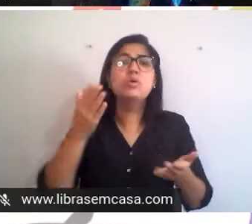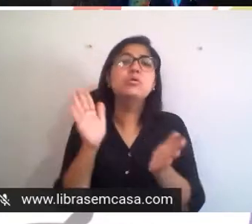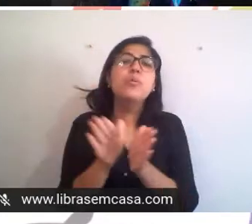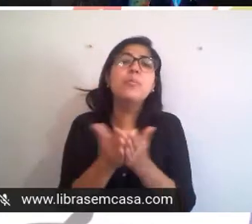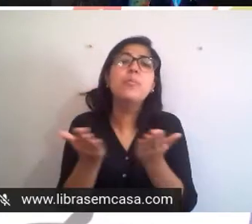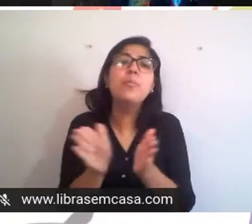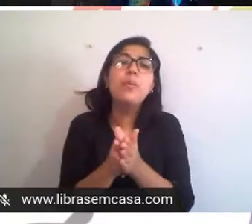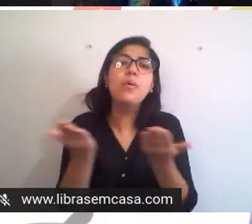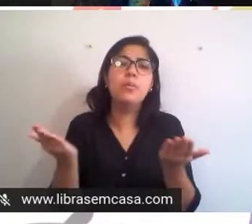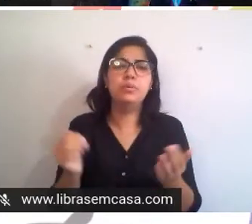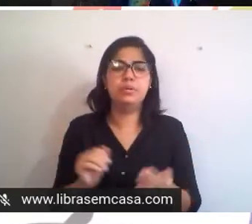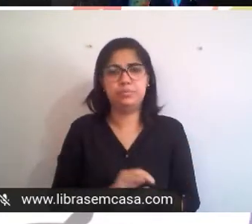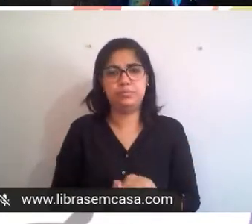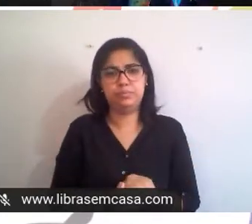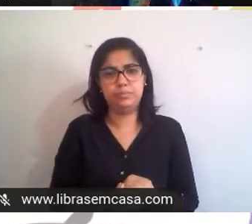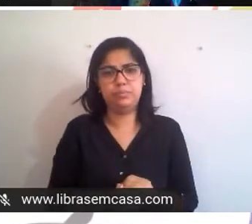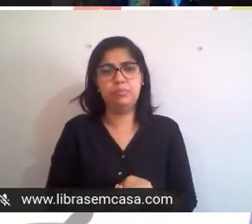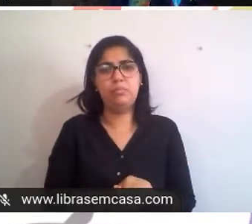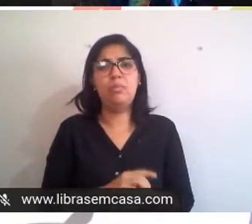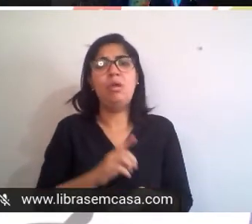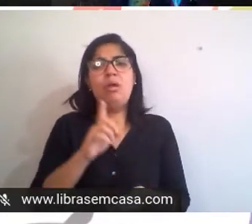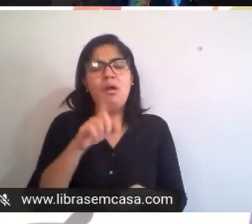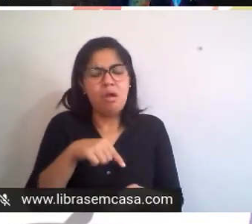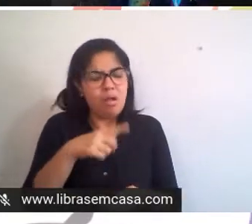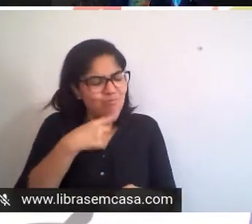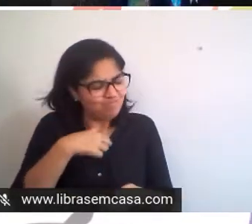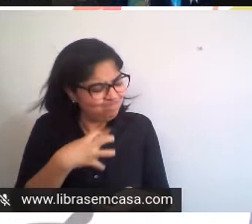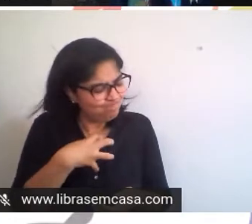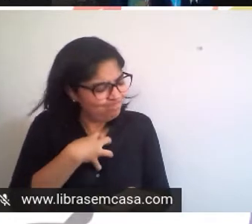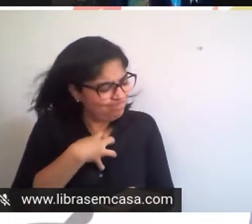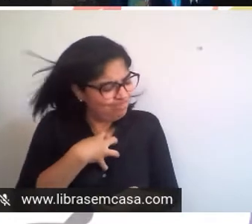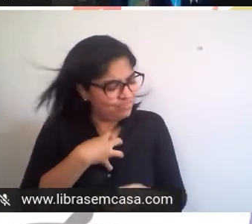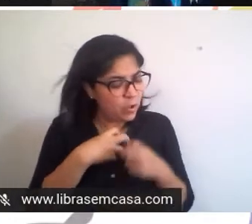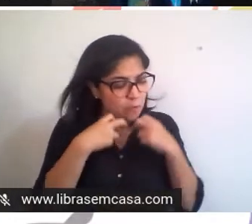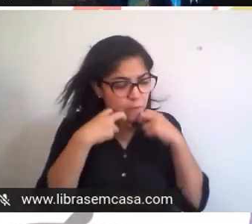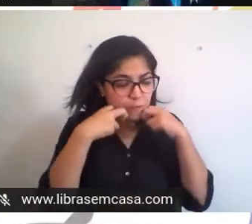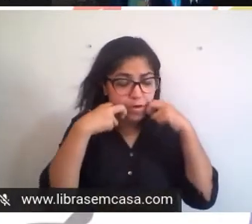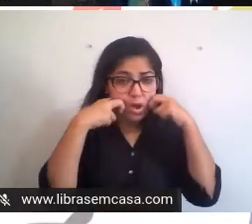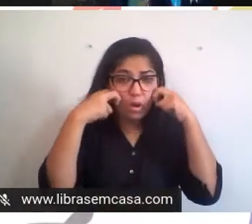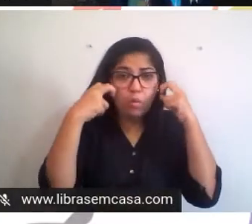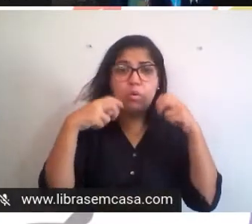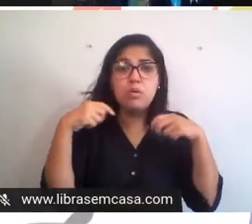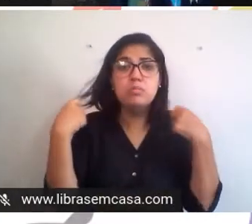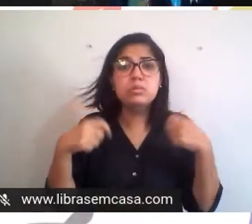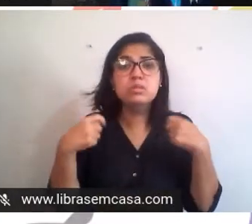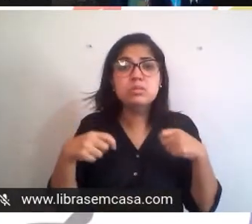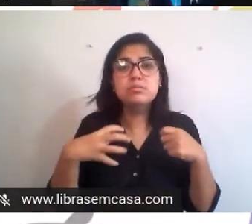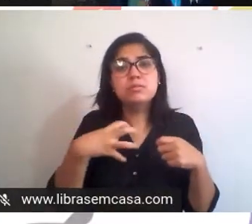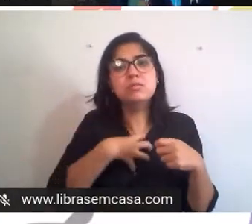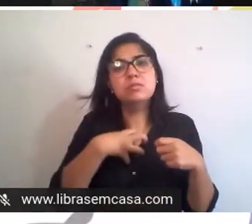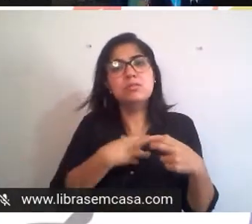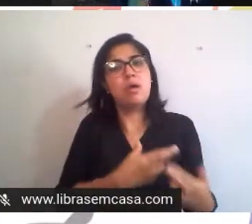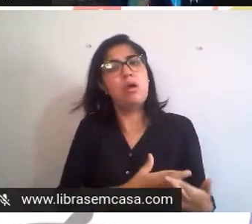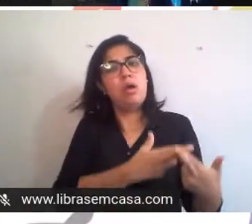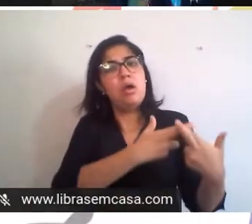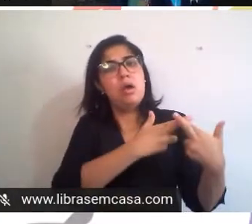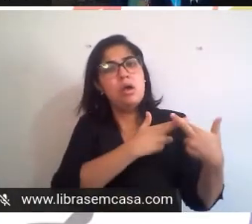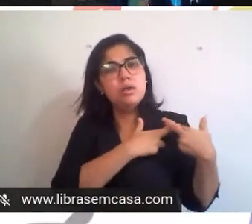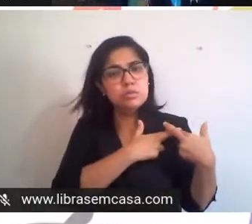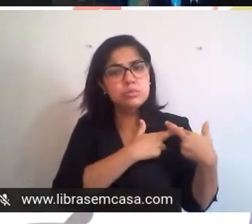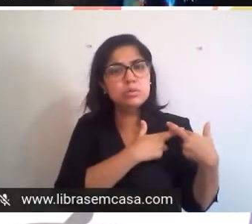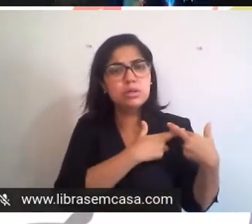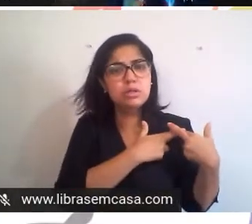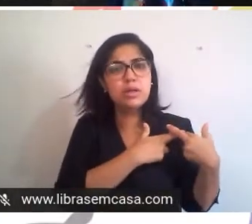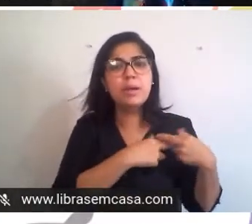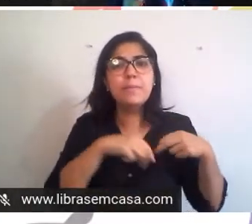só profunda vergonha, mas sentir o peso da responsabilidade de combater essa